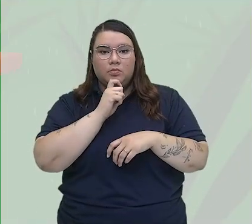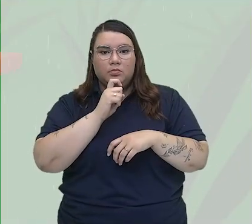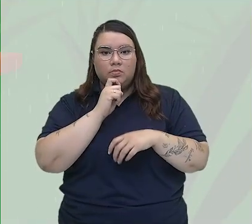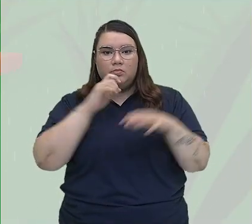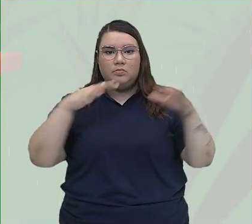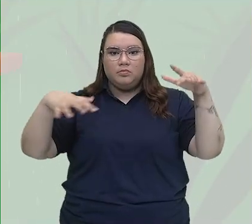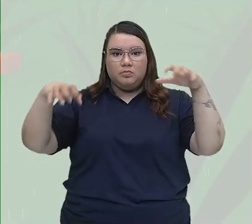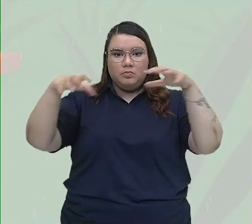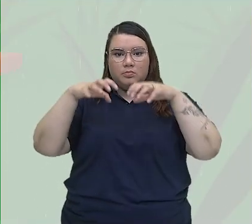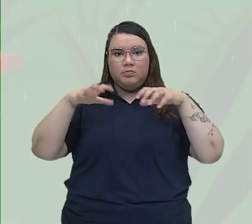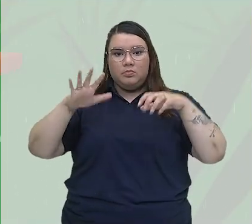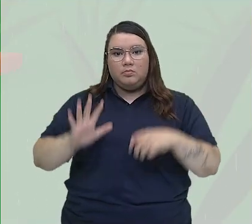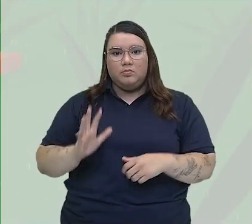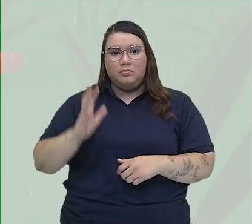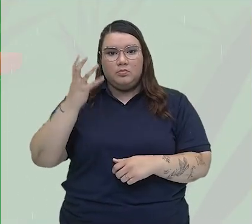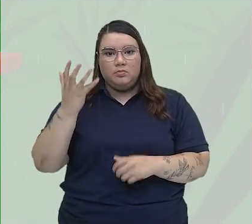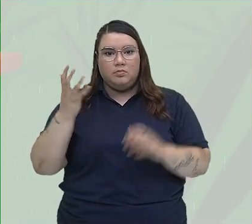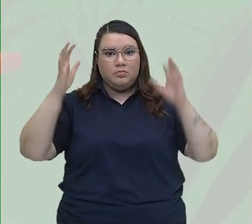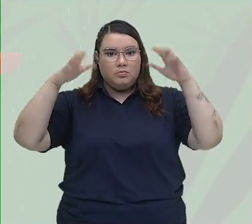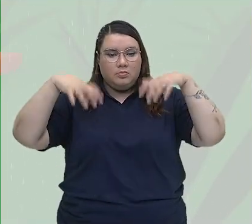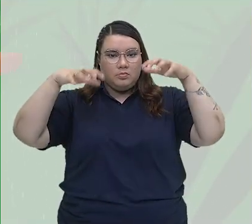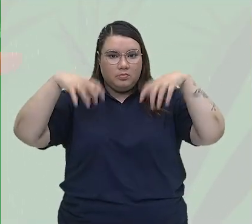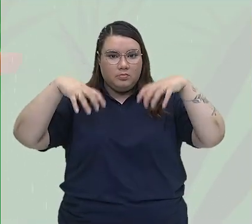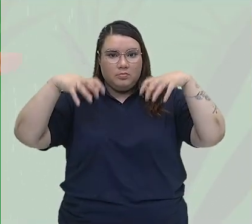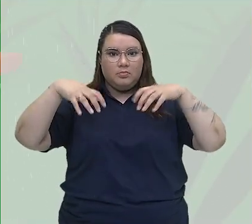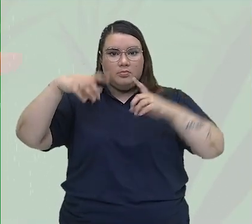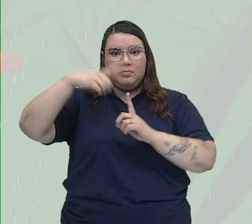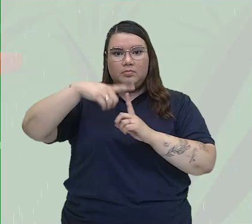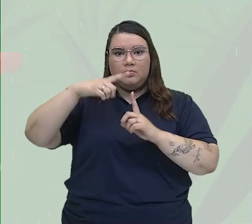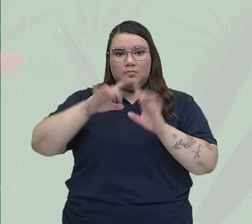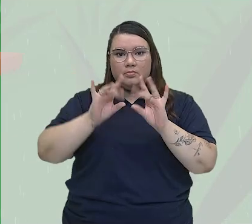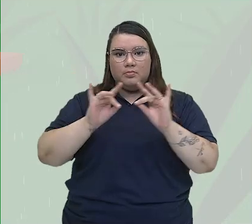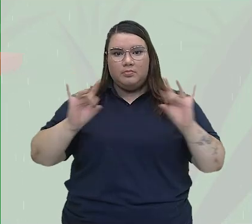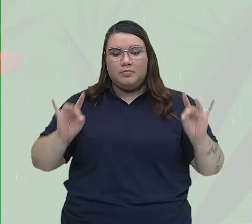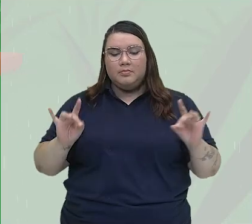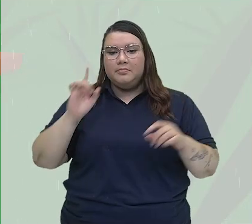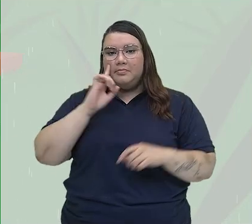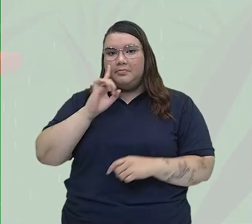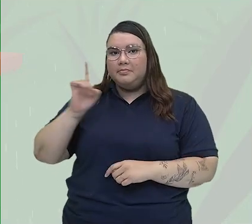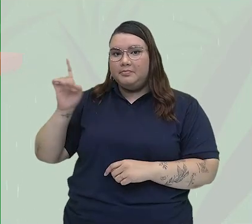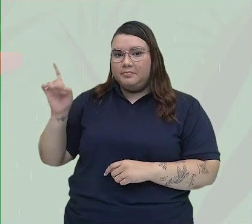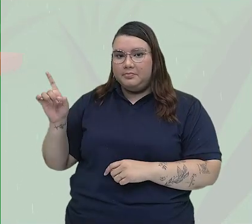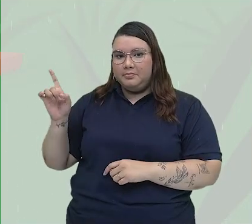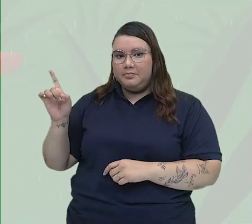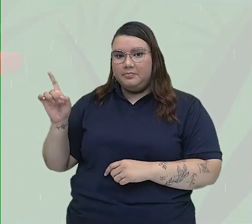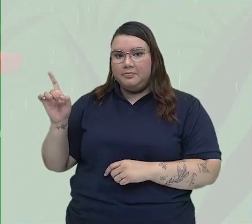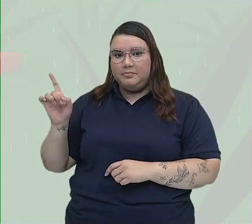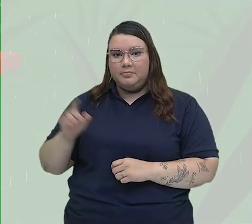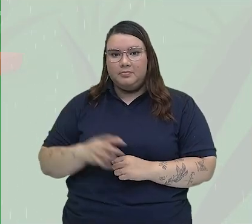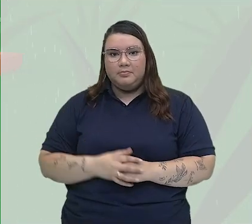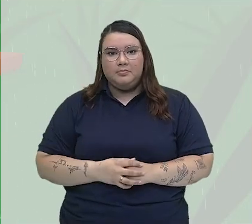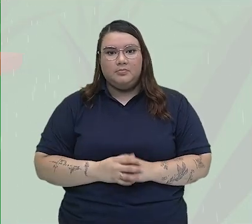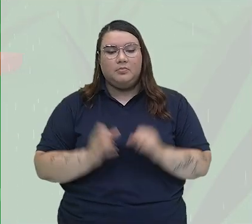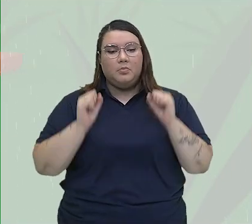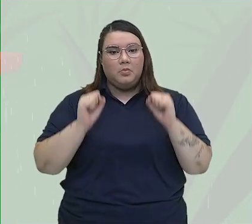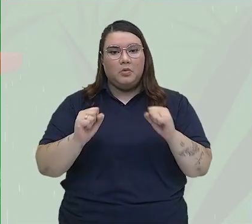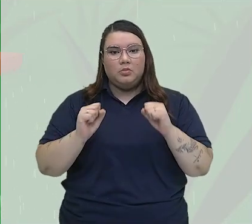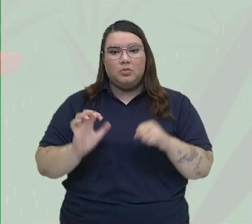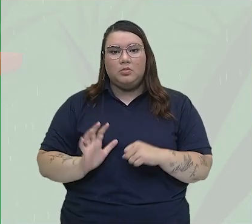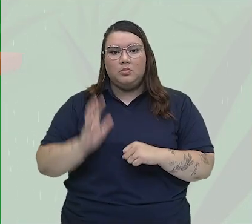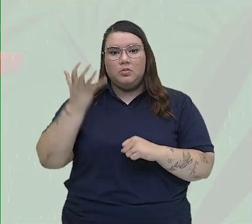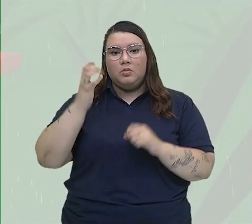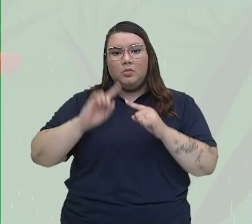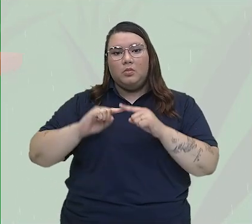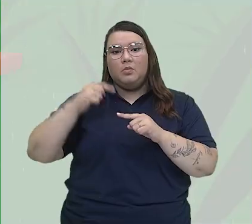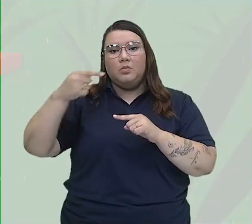contida nas nuvens, acontece a chuva na sua forma líquida, essa chuva que a gente está acostumado a ver. Podem ocorrer